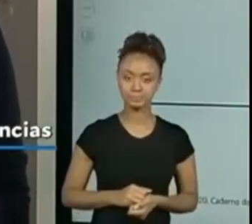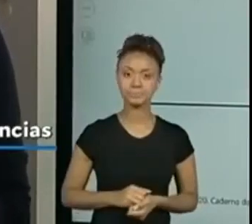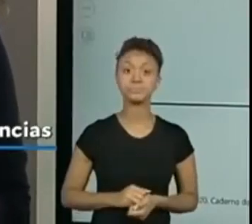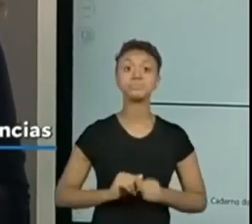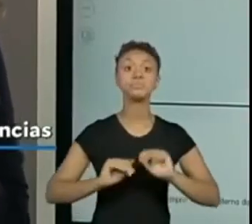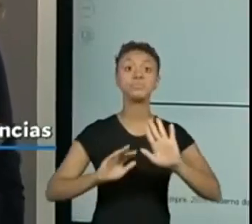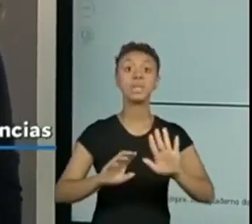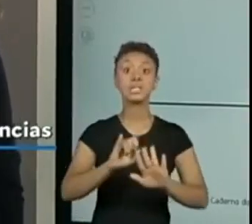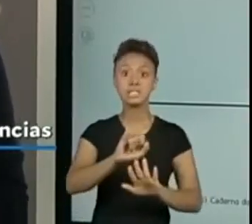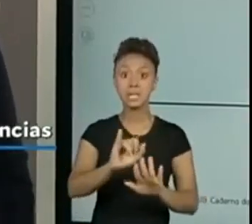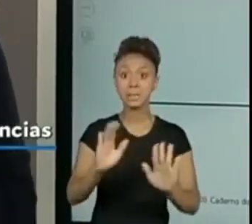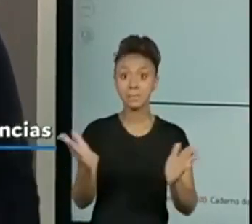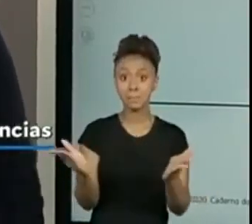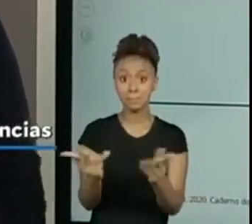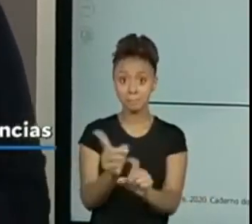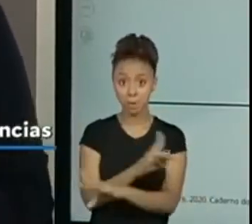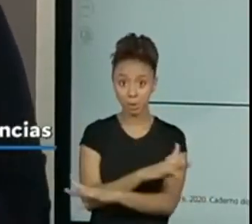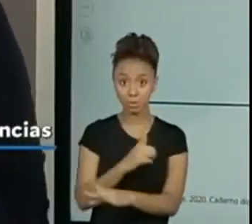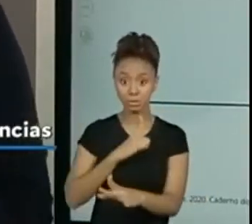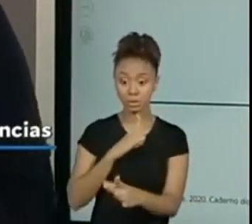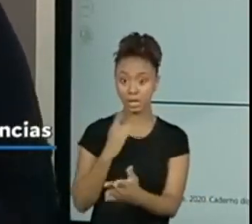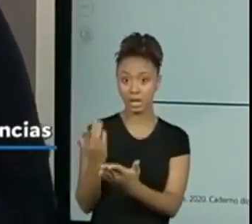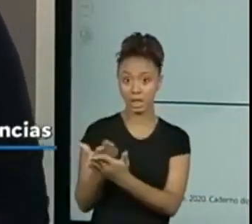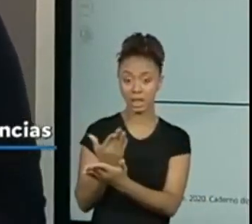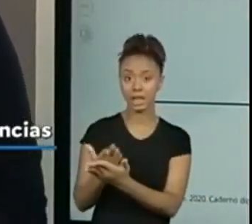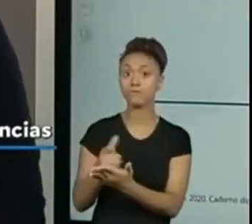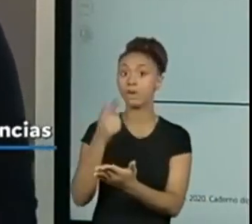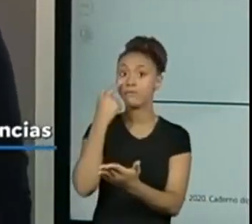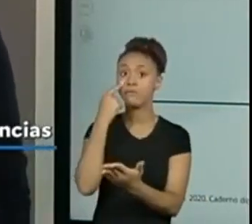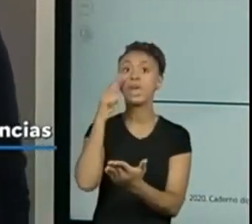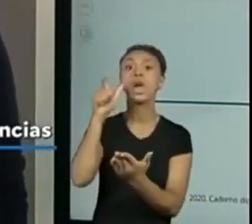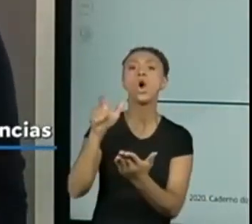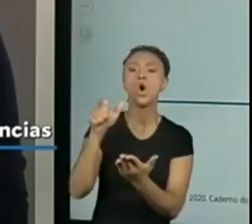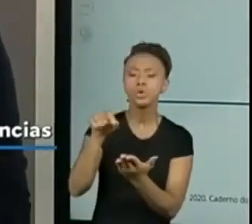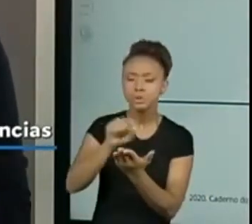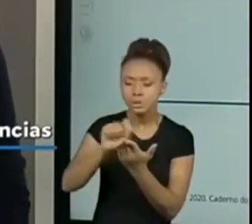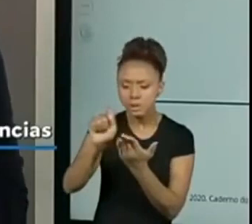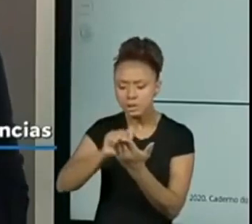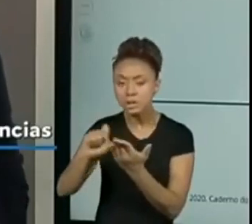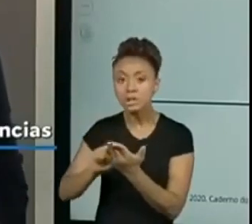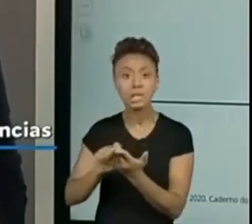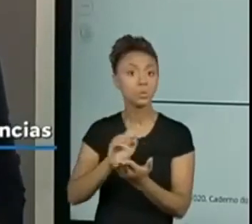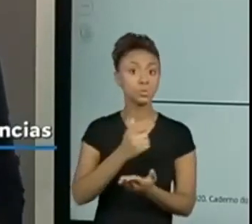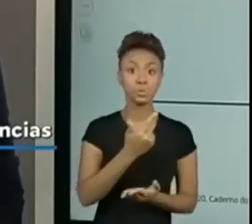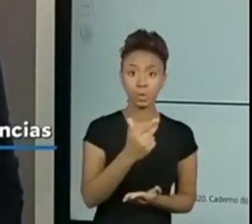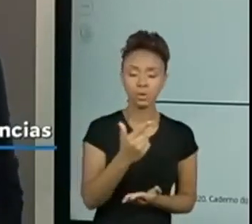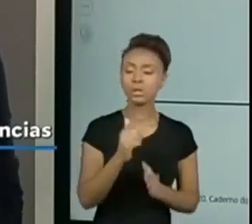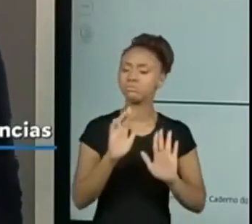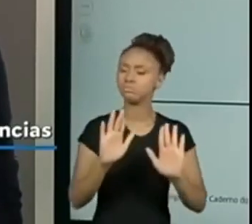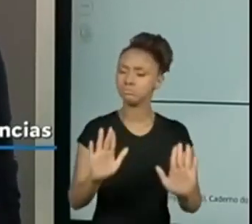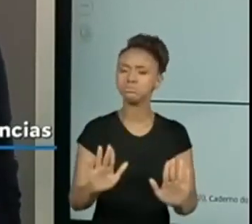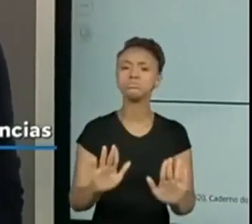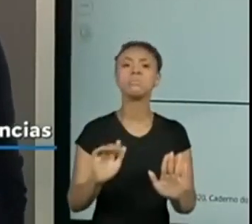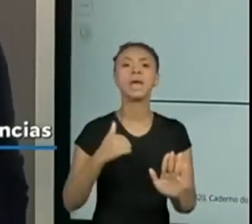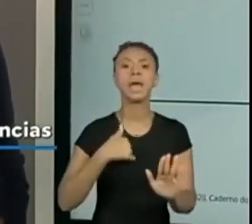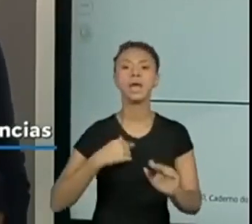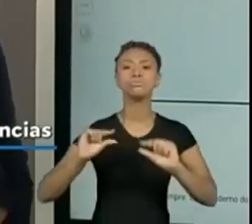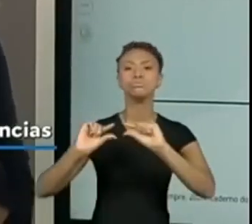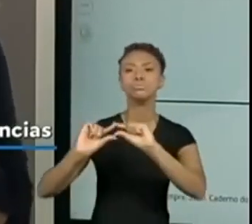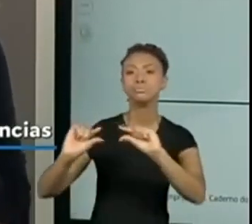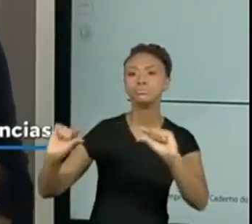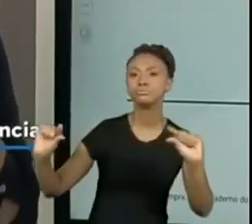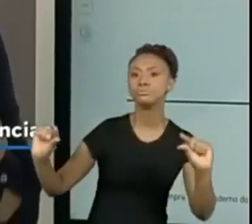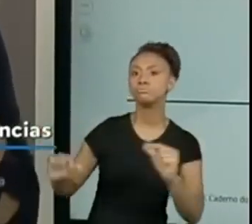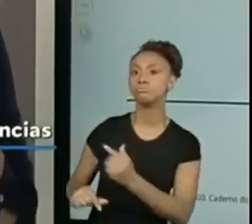você tem o material, você olha onde você vai escrever. Quem não tem, a professora vai deixar aí um pouquinho na tela, porque a